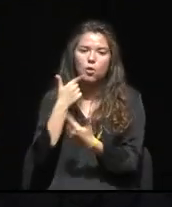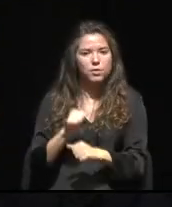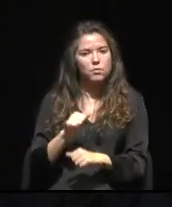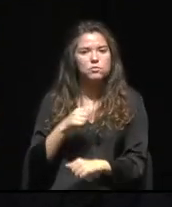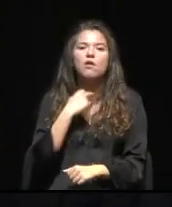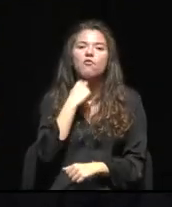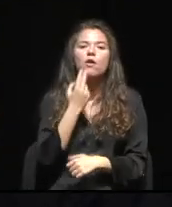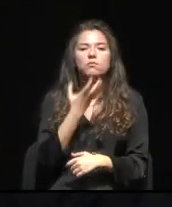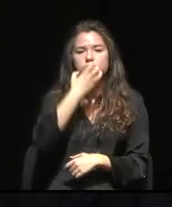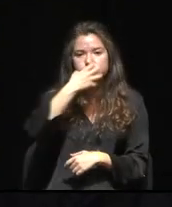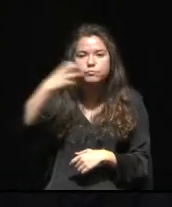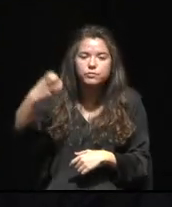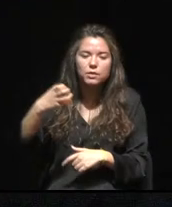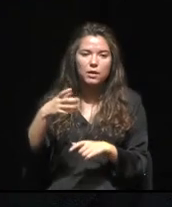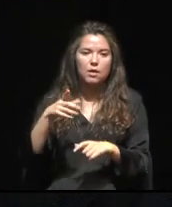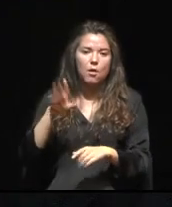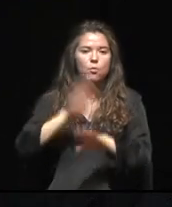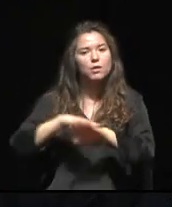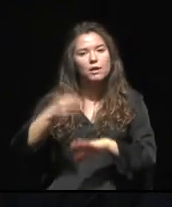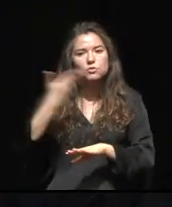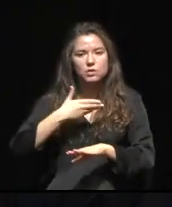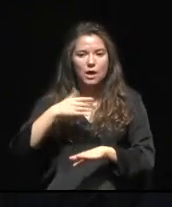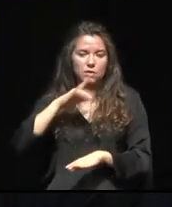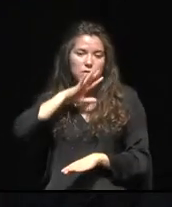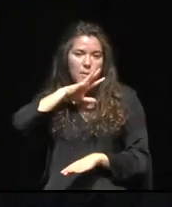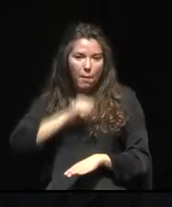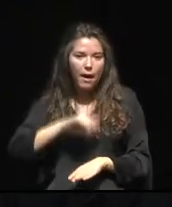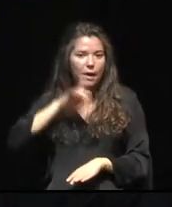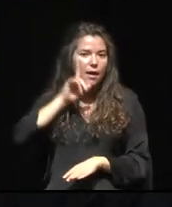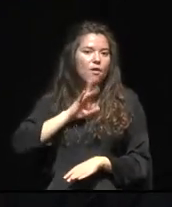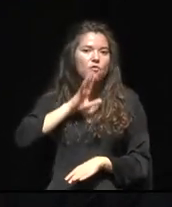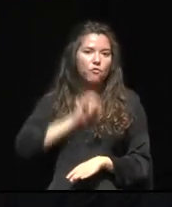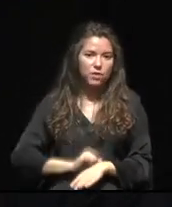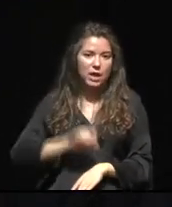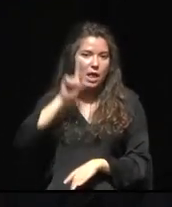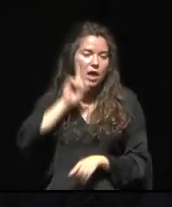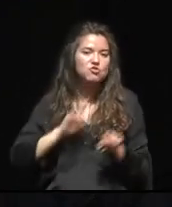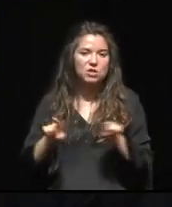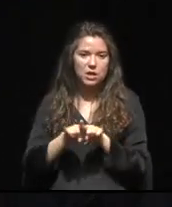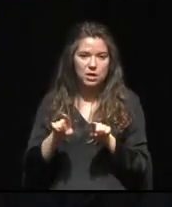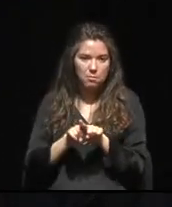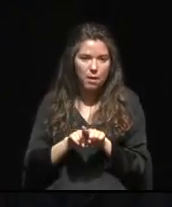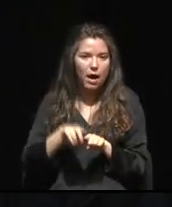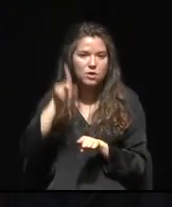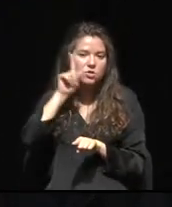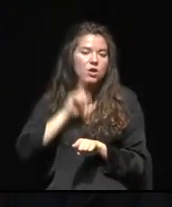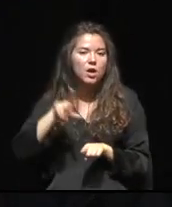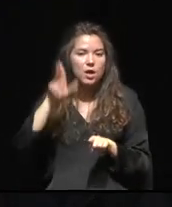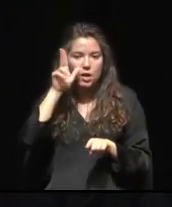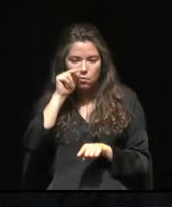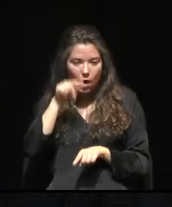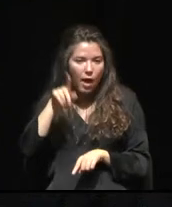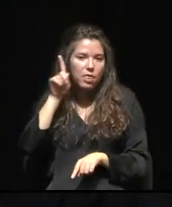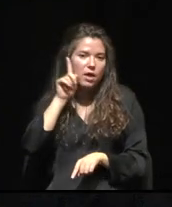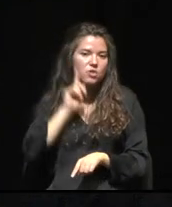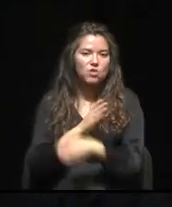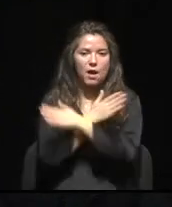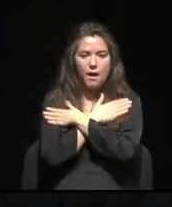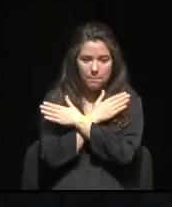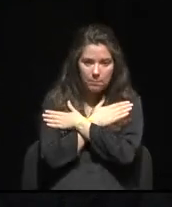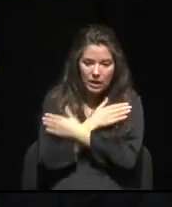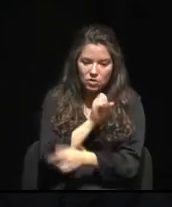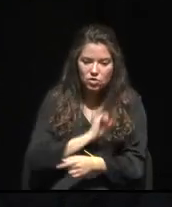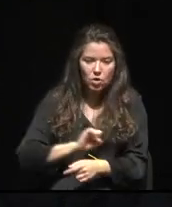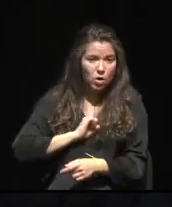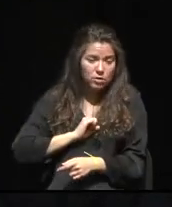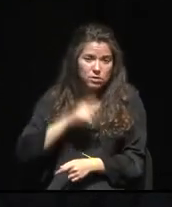nossas vozes pelos nossos direitos das nossas mães das nossas filhas das nossas irmãs das nossas namoradas das nossas amigas das mulheres que